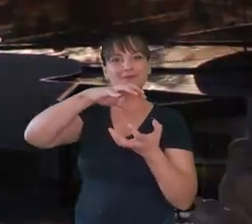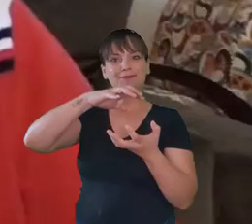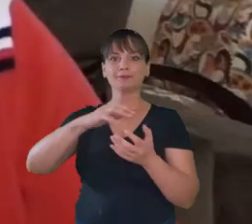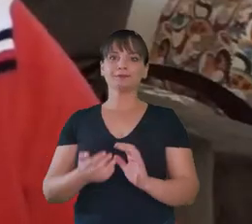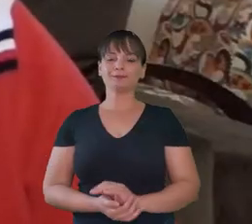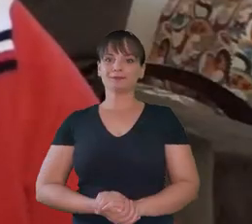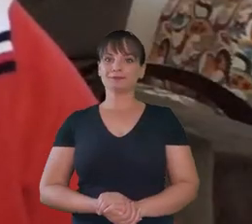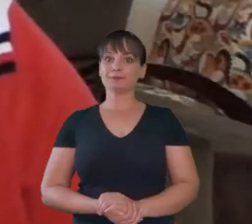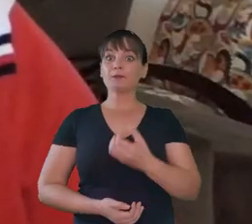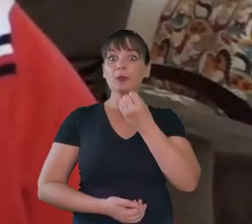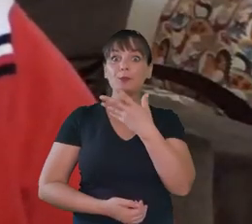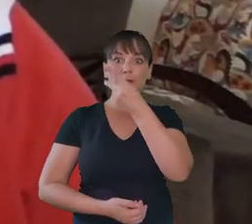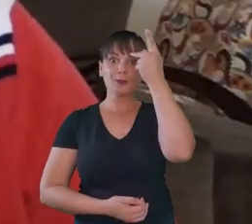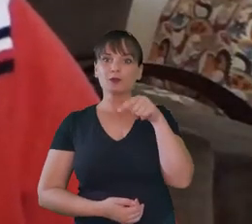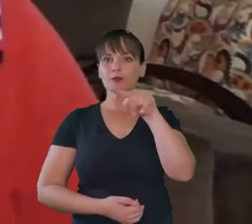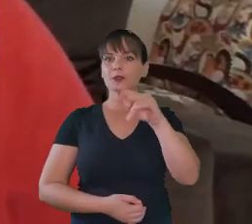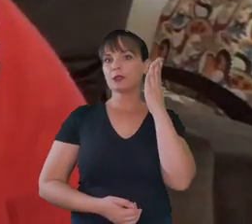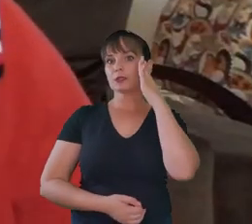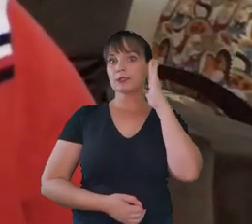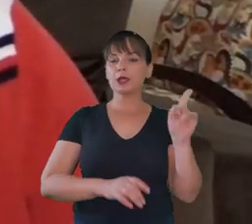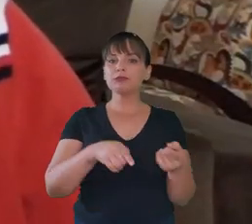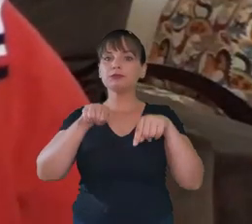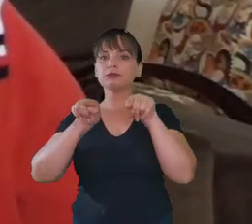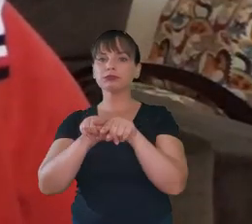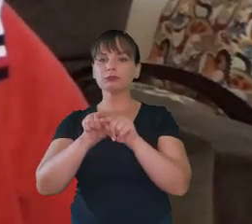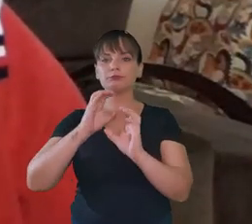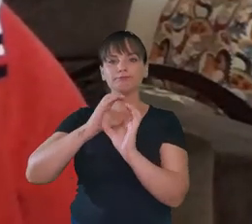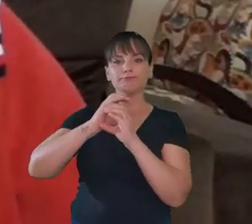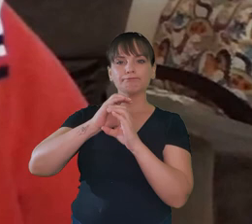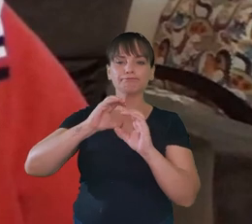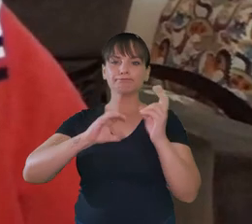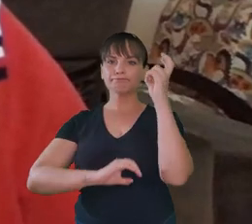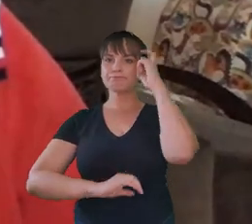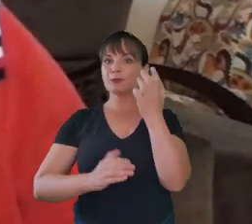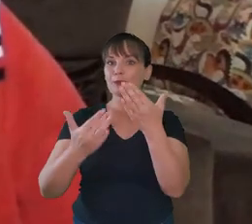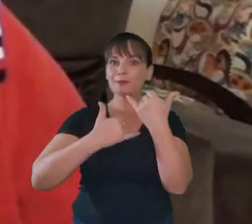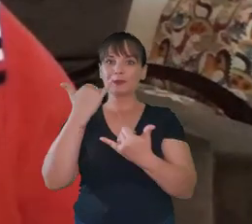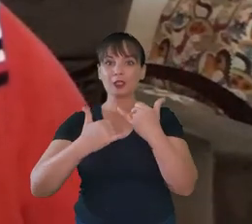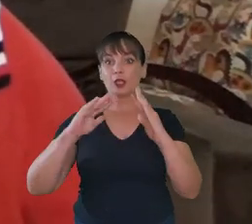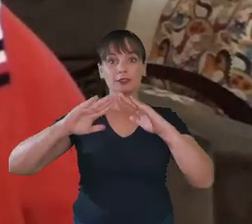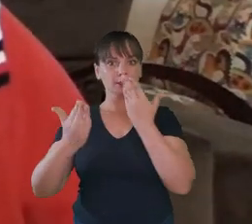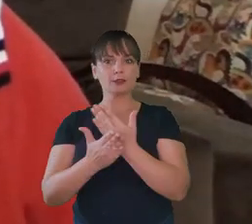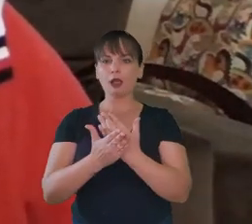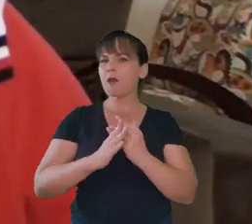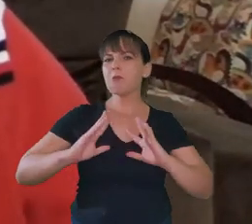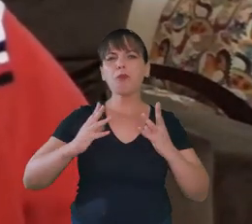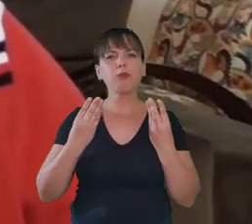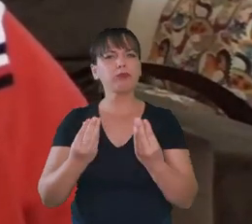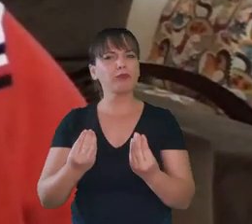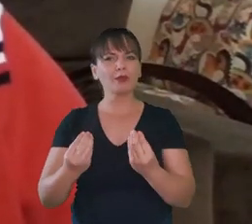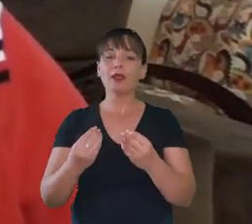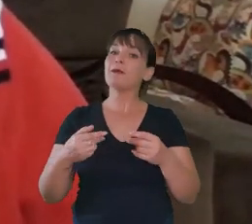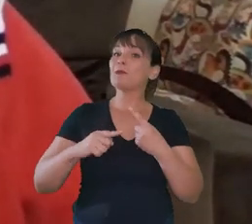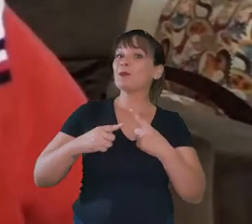universo. Bom, pessoal, vocês sabem que a parceria do Ciência e Cultura Vamos Brincar com as Escolas, ela é total. Afinal de